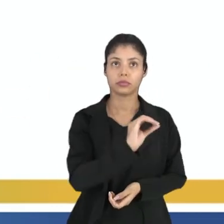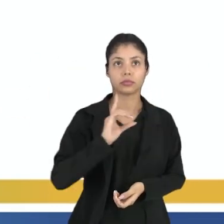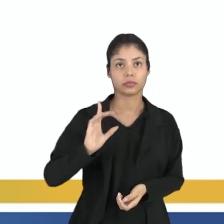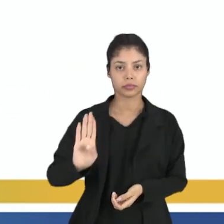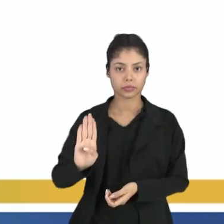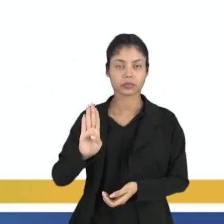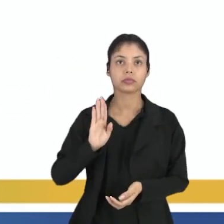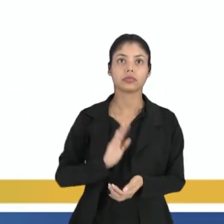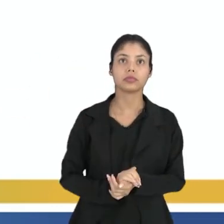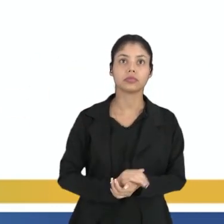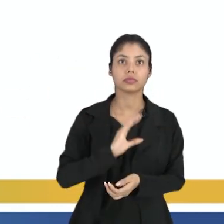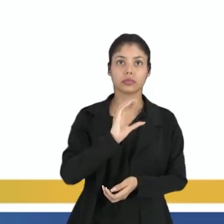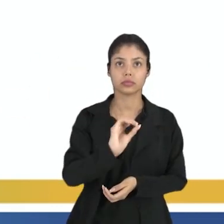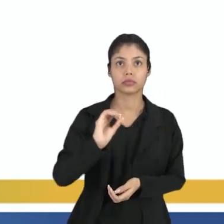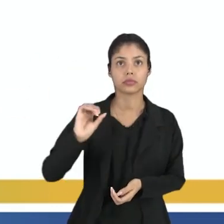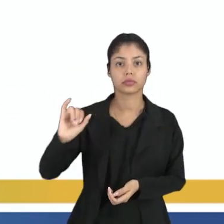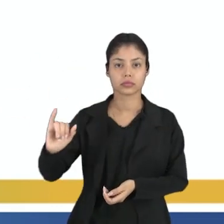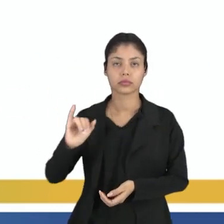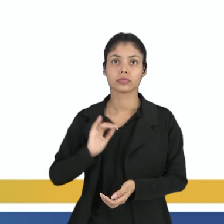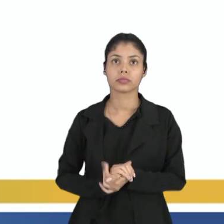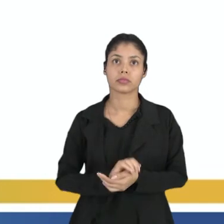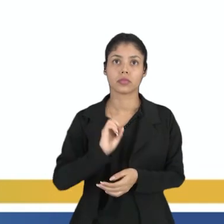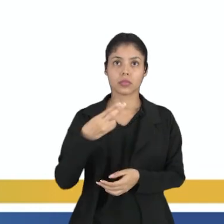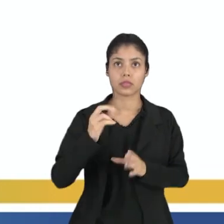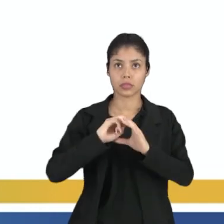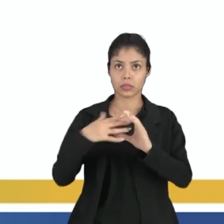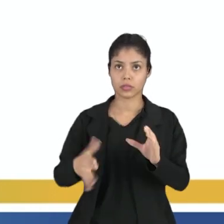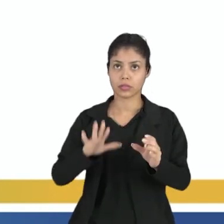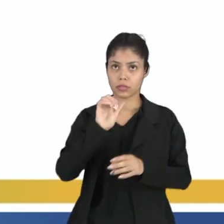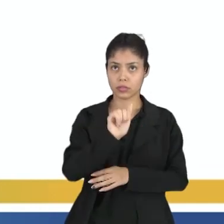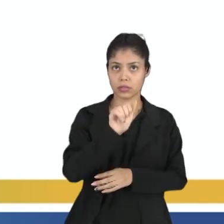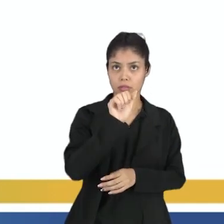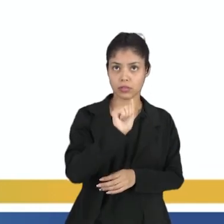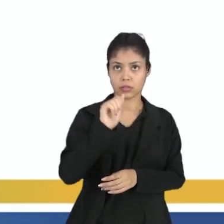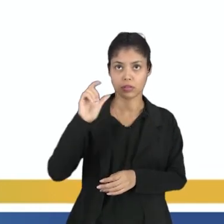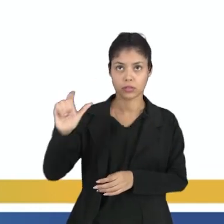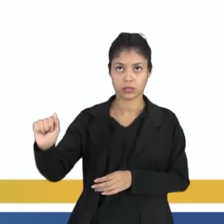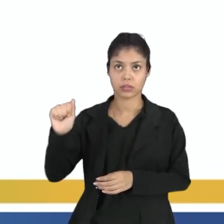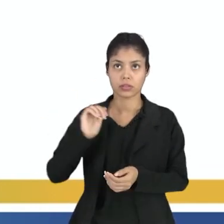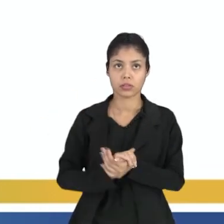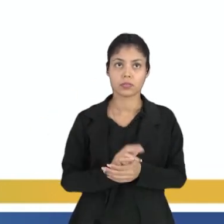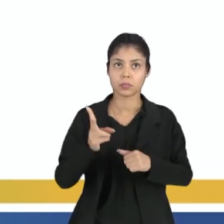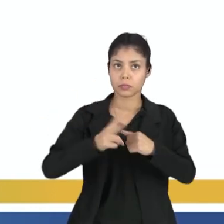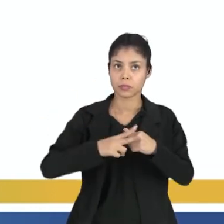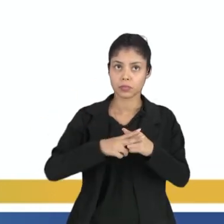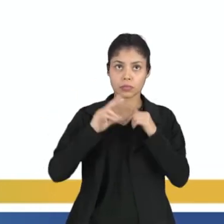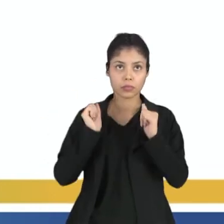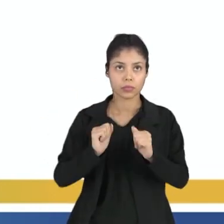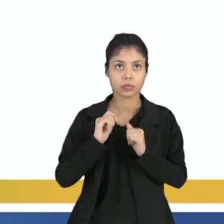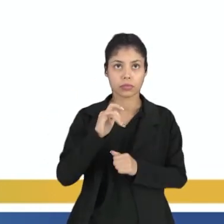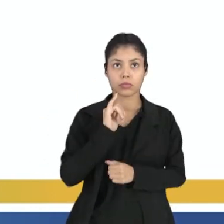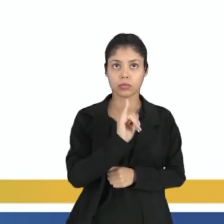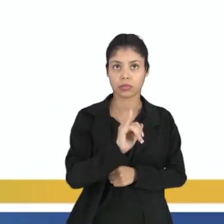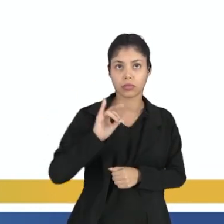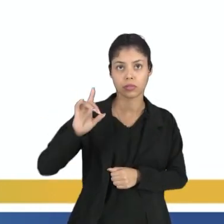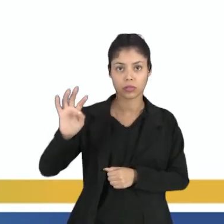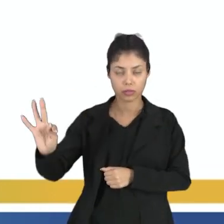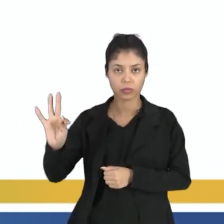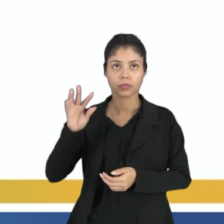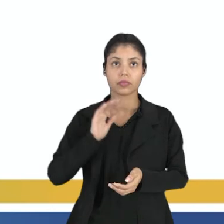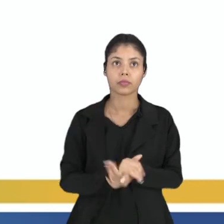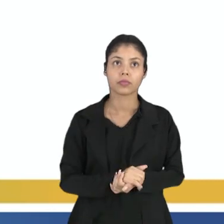completam, que seriam os objetos direto e indireto, ou caracterizam os adjuntos adverbiais. Os verbos podem ser intransitivos